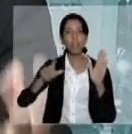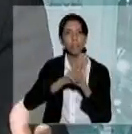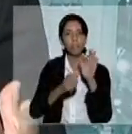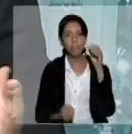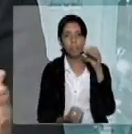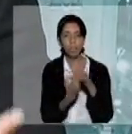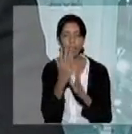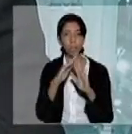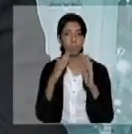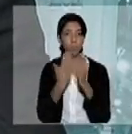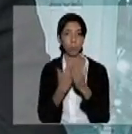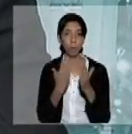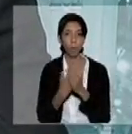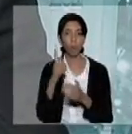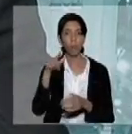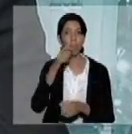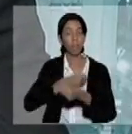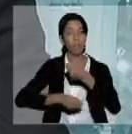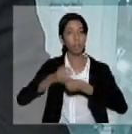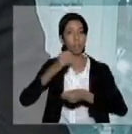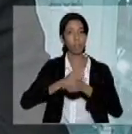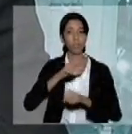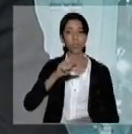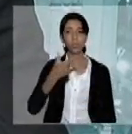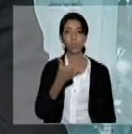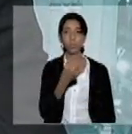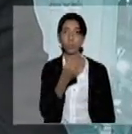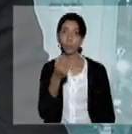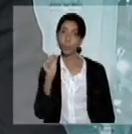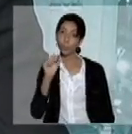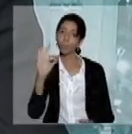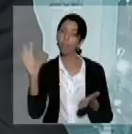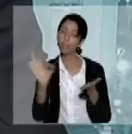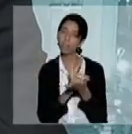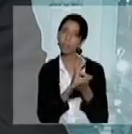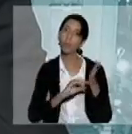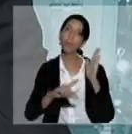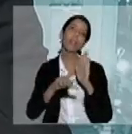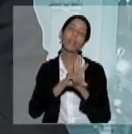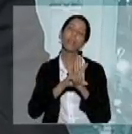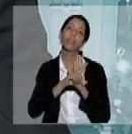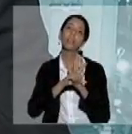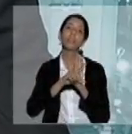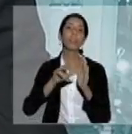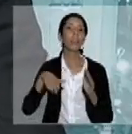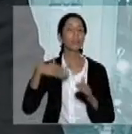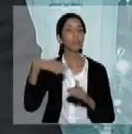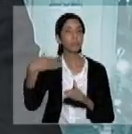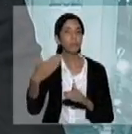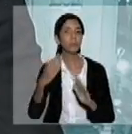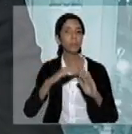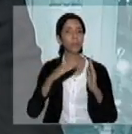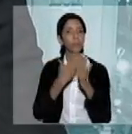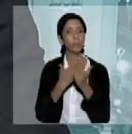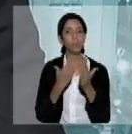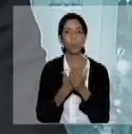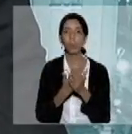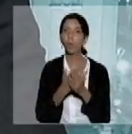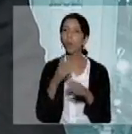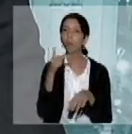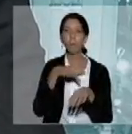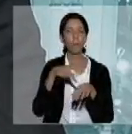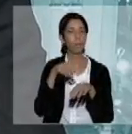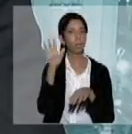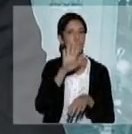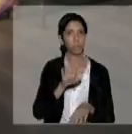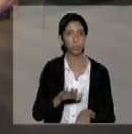que cria os institutos ela foi criada em 2008. A lei foi assinada no final de 2008 e a partir daí existem os institutos federais em todo